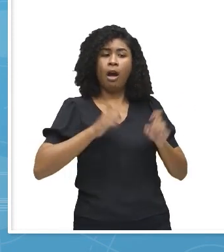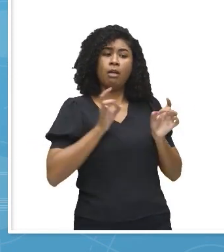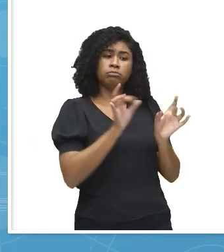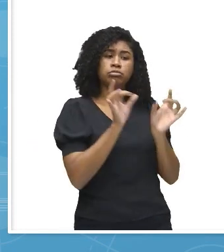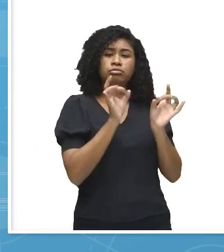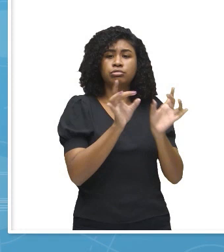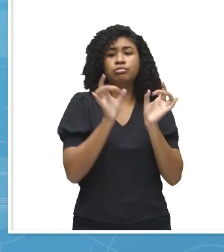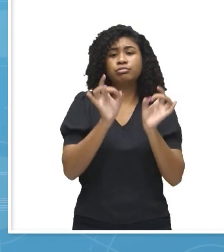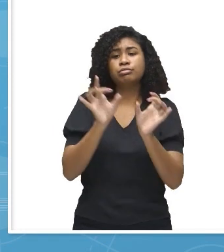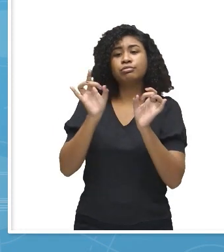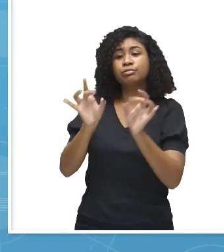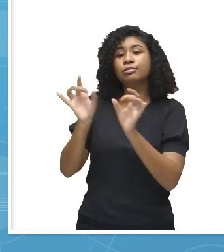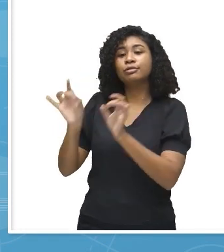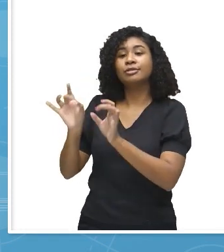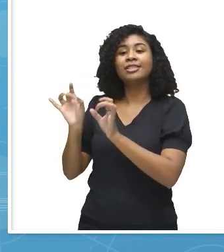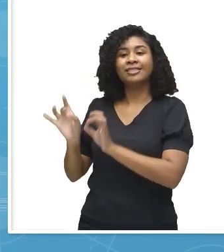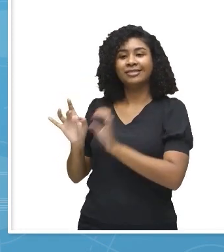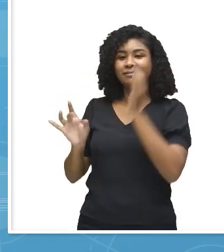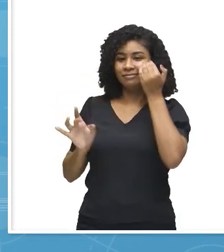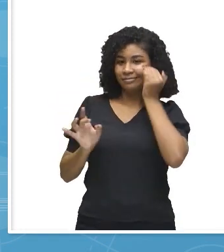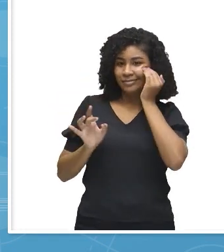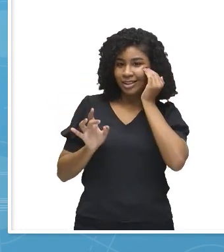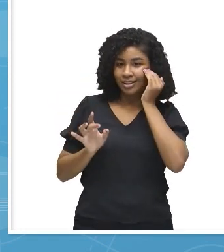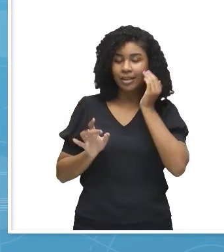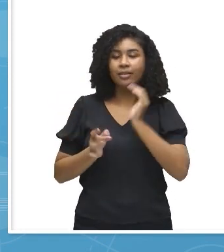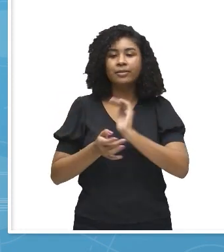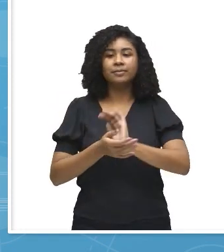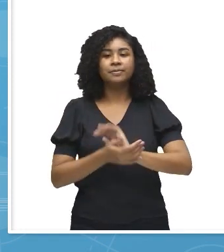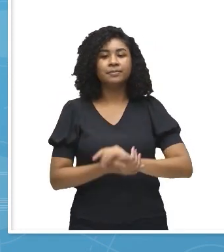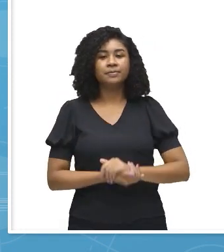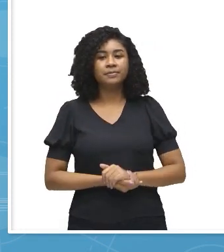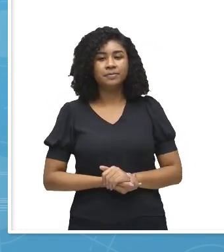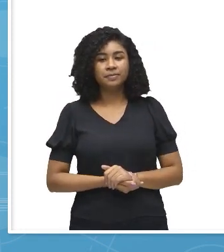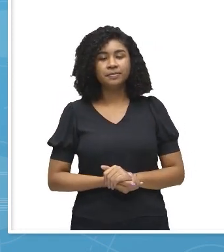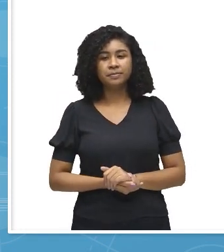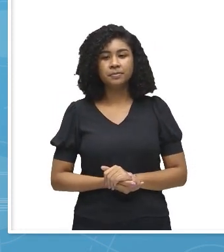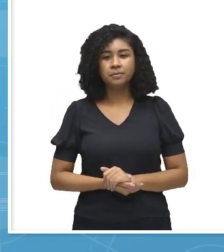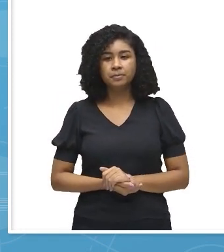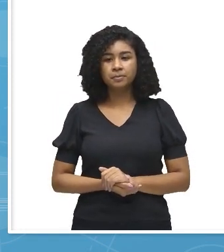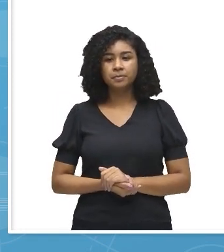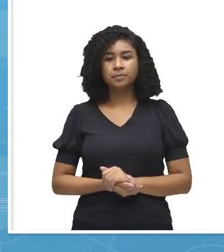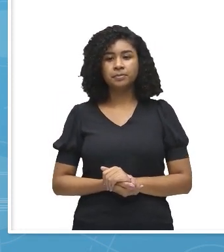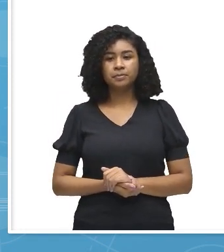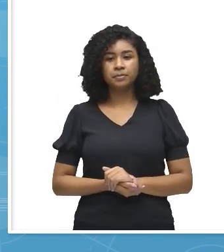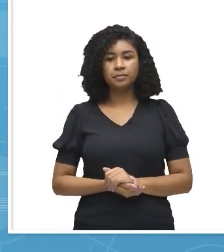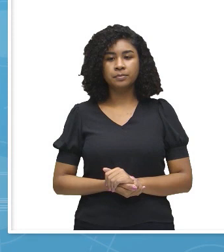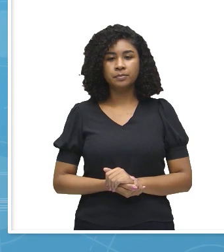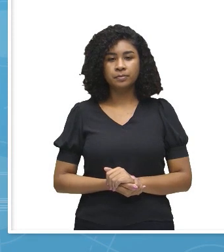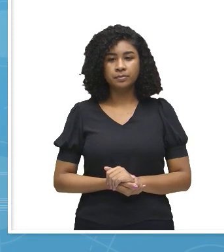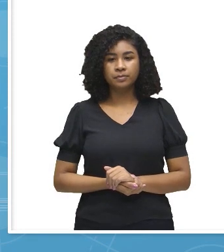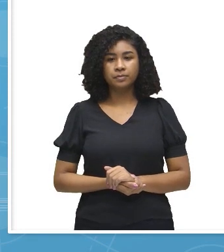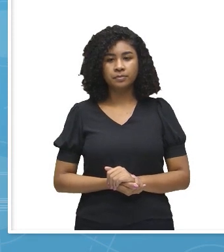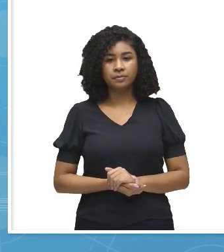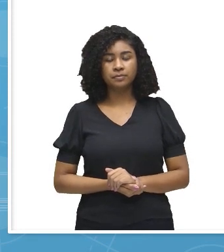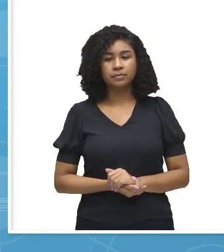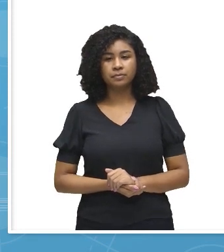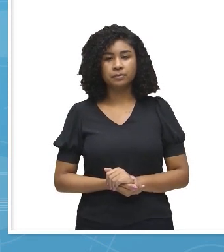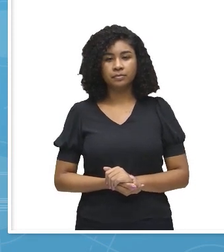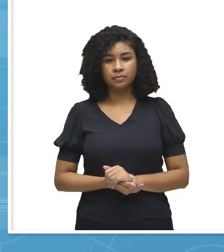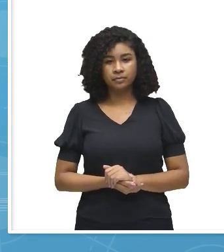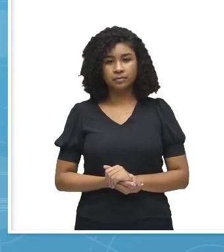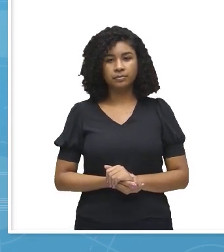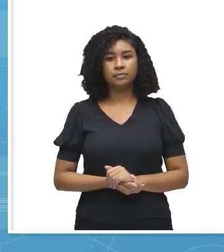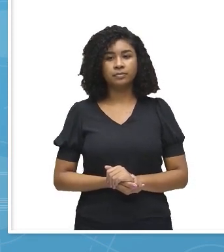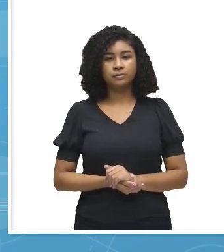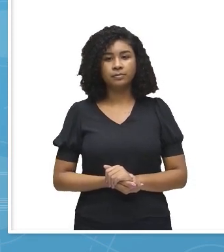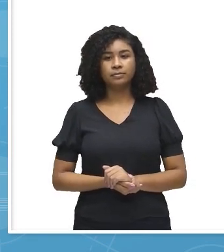item, comercializar ele aqui para o país e também exportar, né, que significa vender,